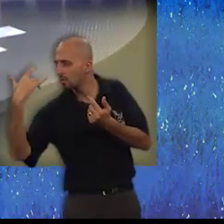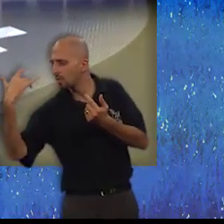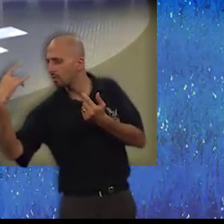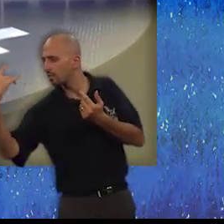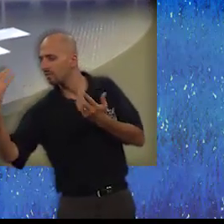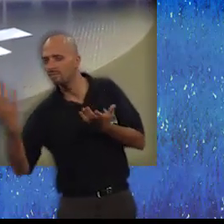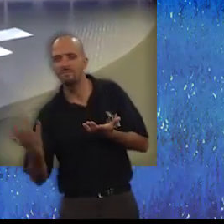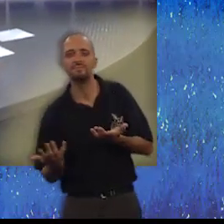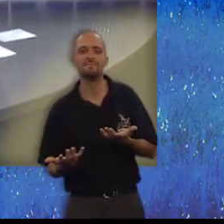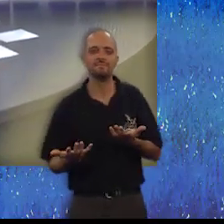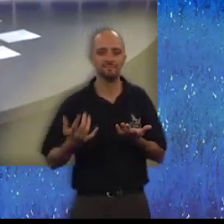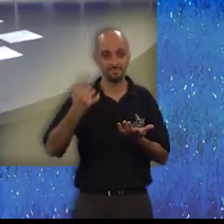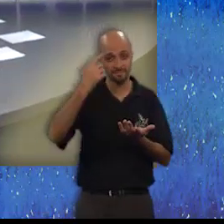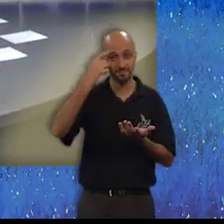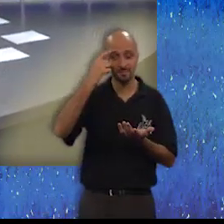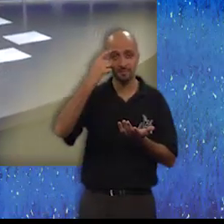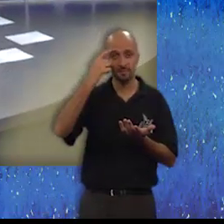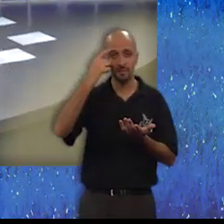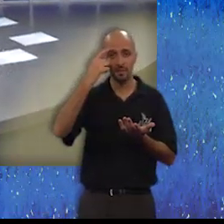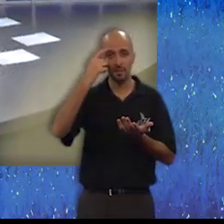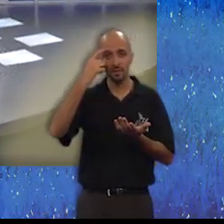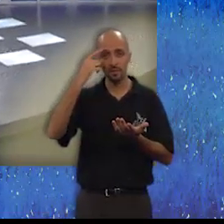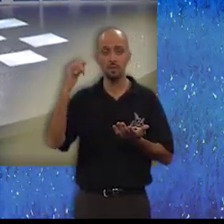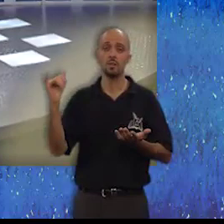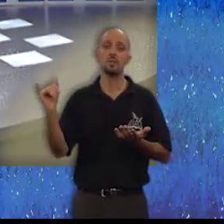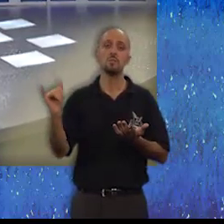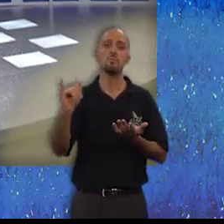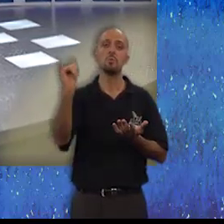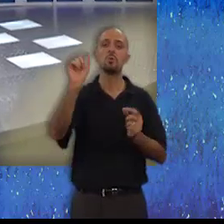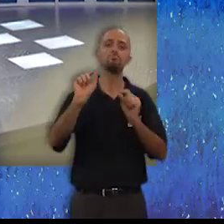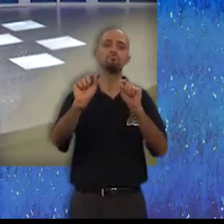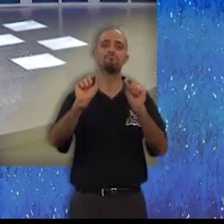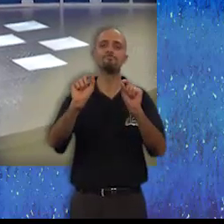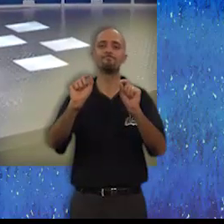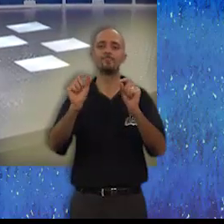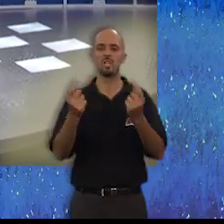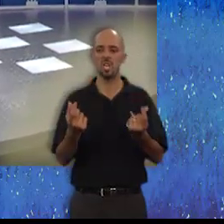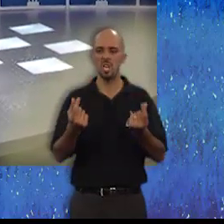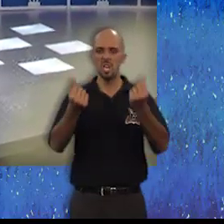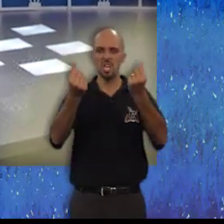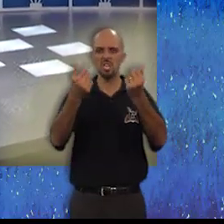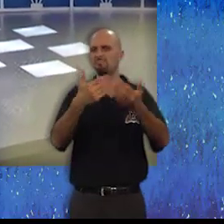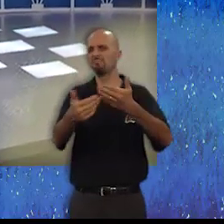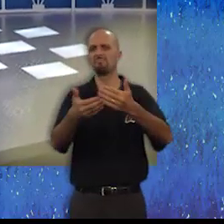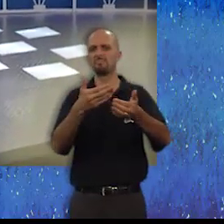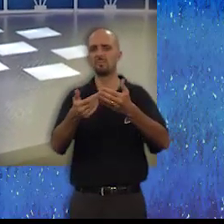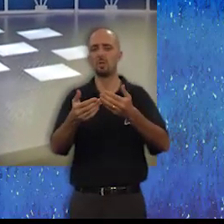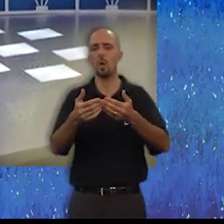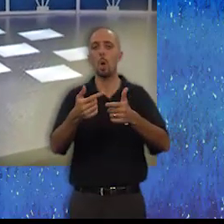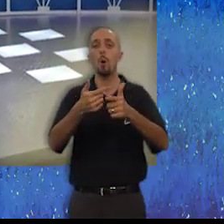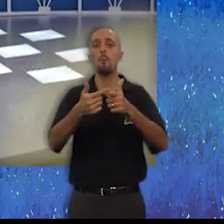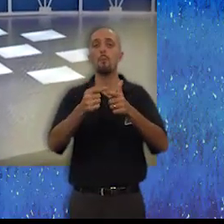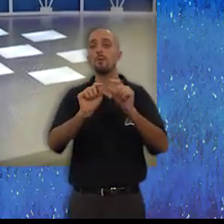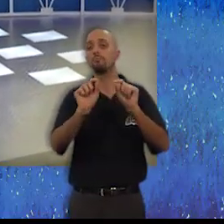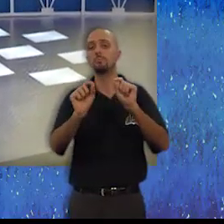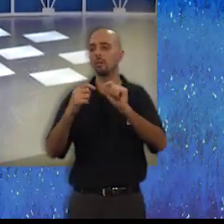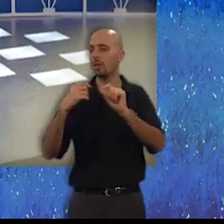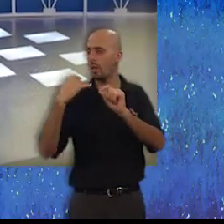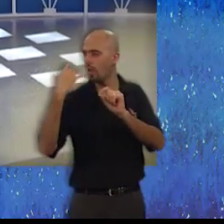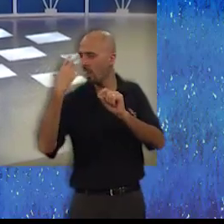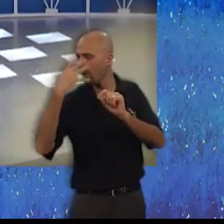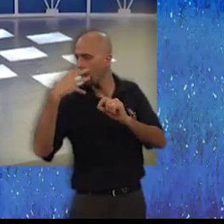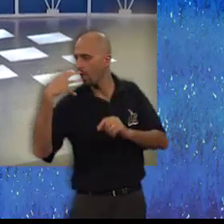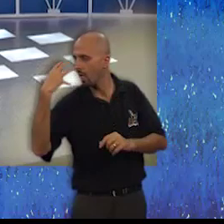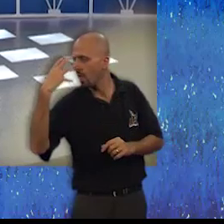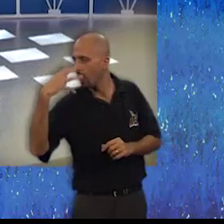O perigo das riquezas não está no fato de ter a riqueza, e sim de ter o coração nos bens materiais. Mas isso independe